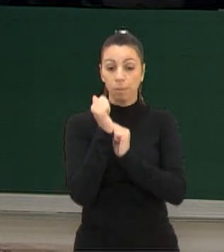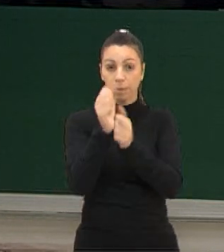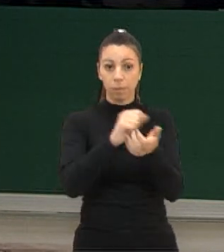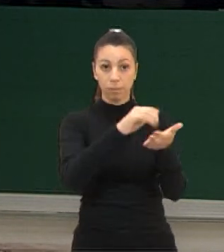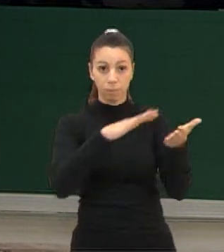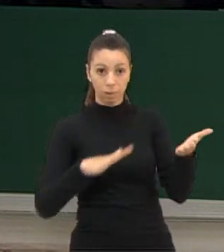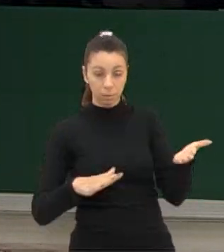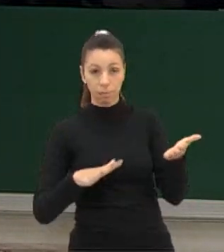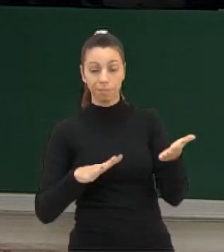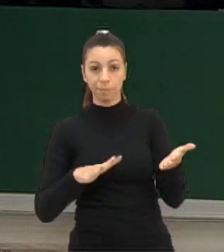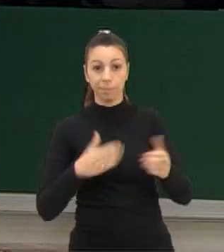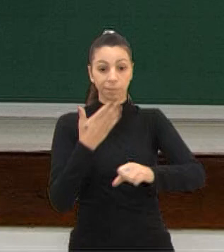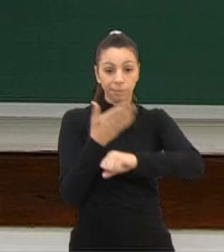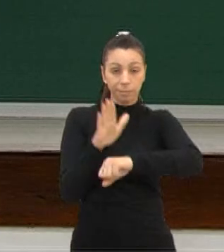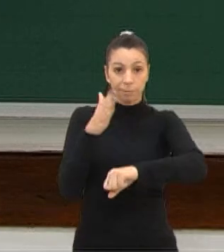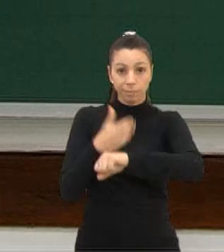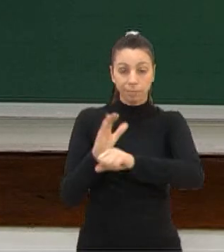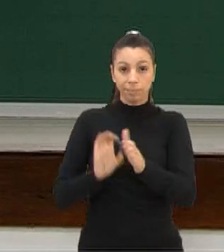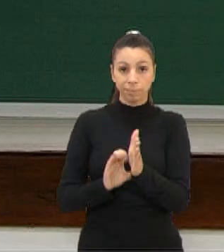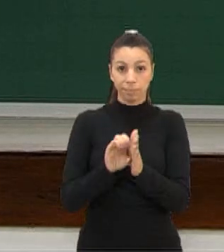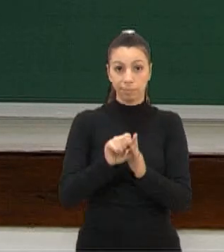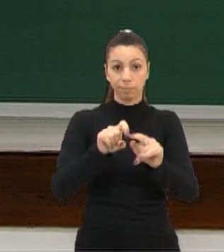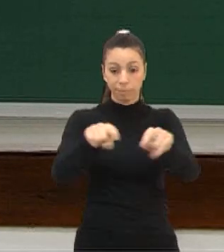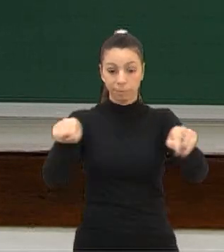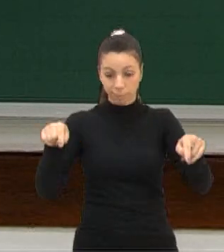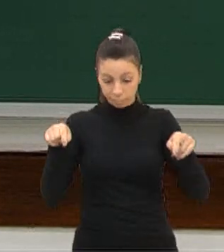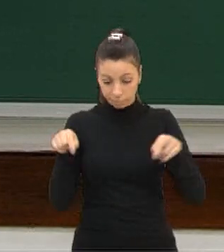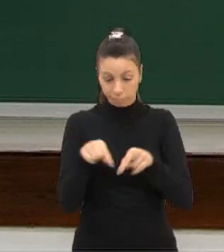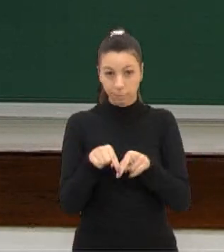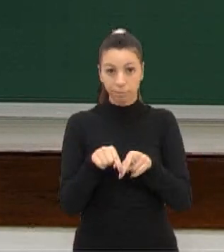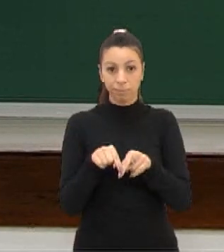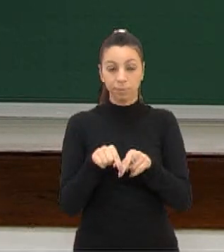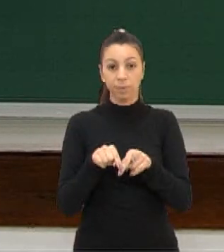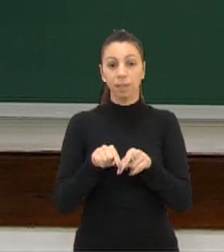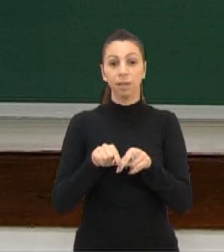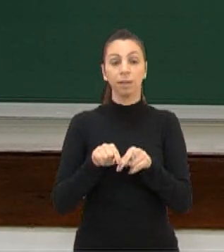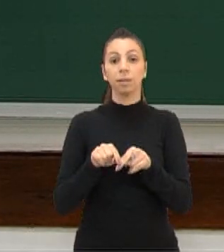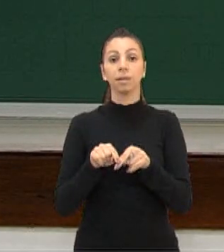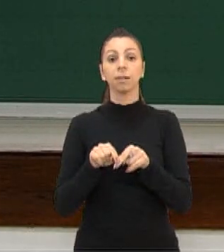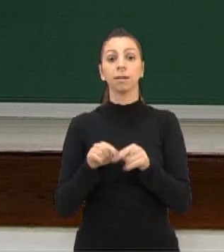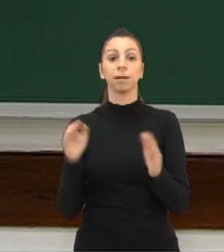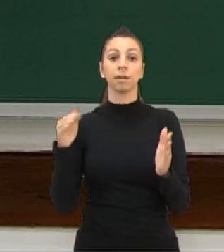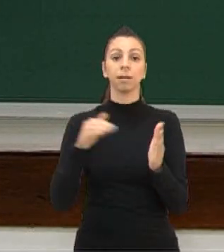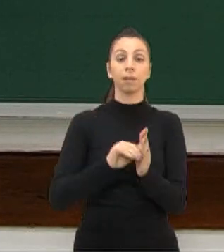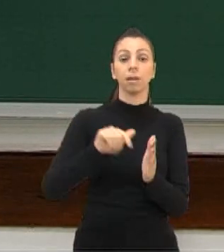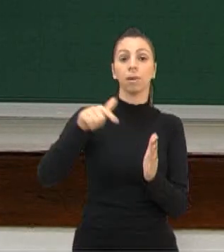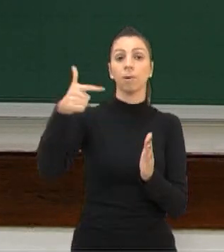exercícios, pratique lá no Classroom, né? E a gente se vê numa próxima